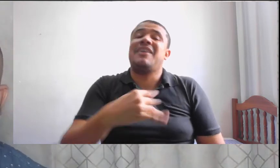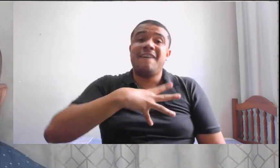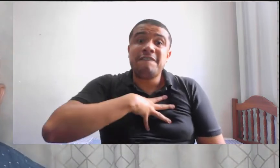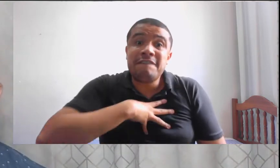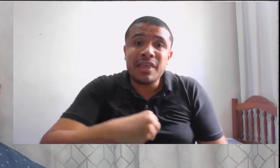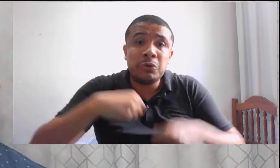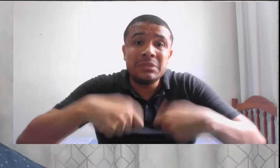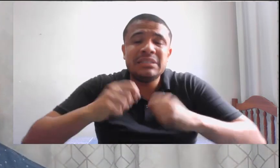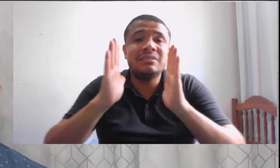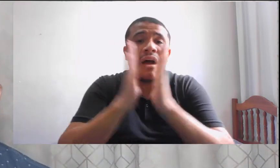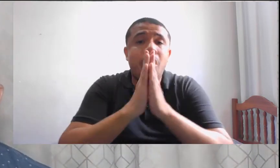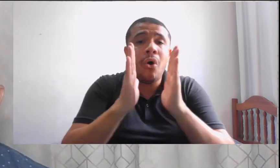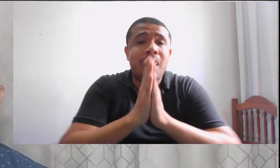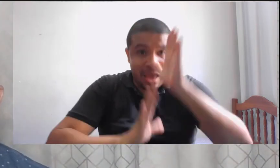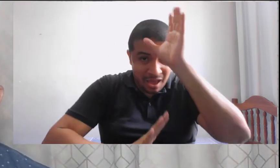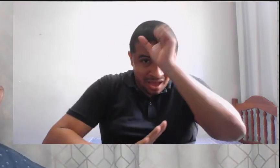orar.